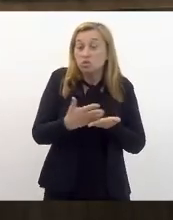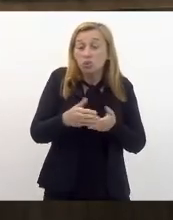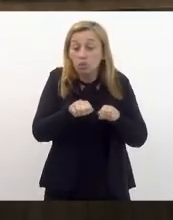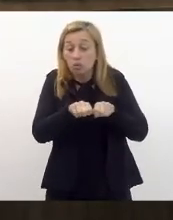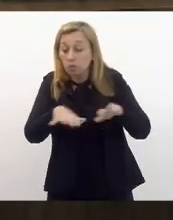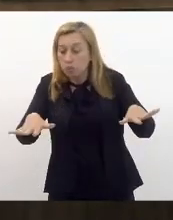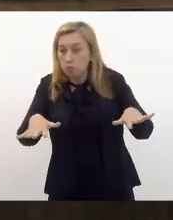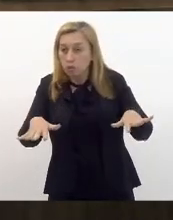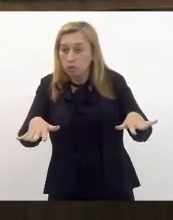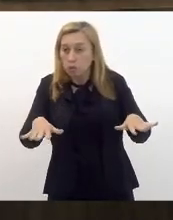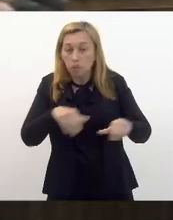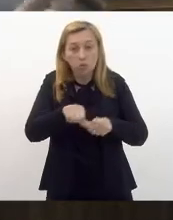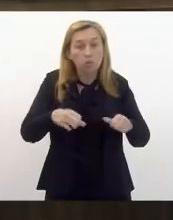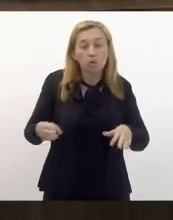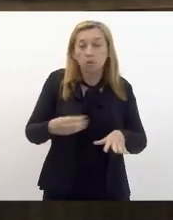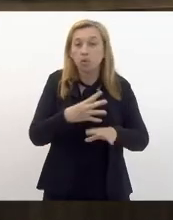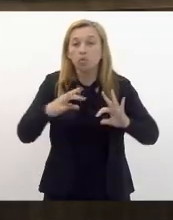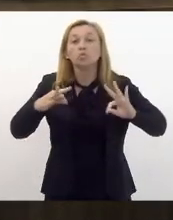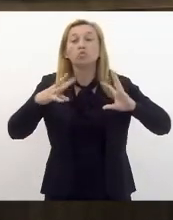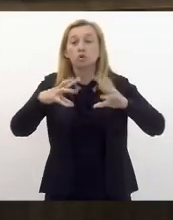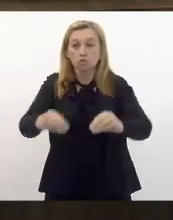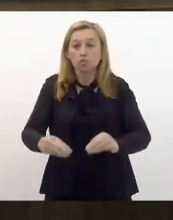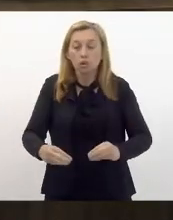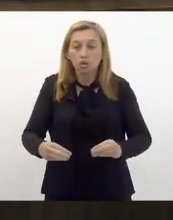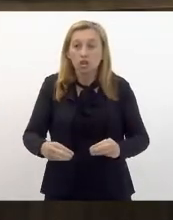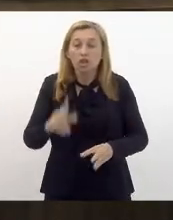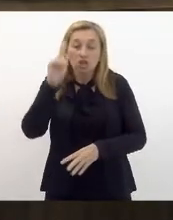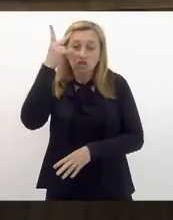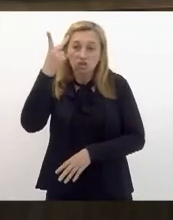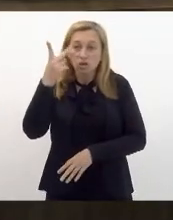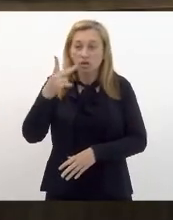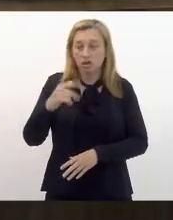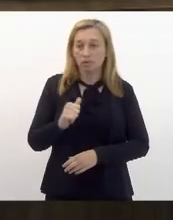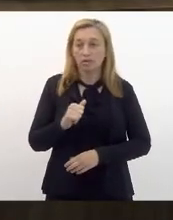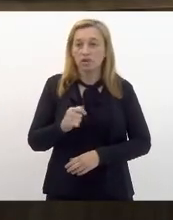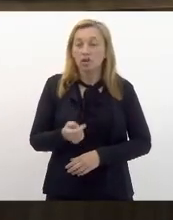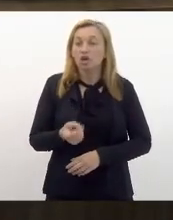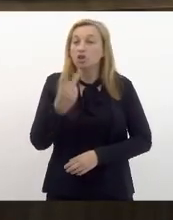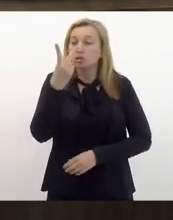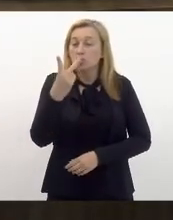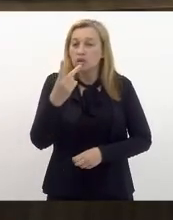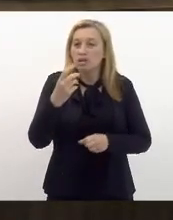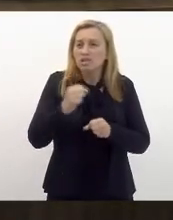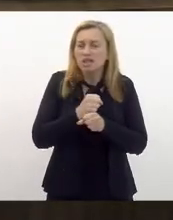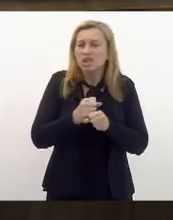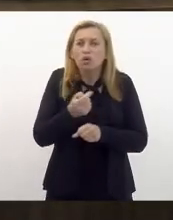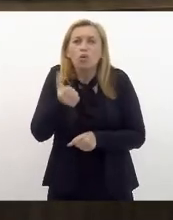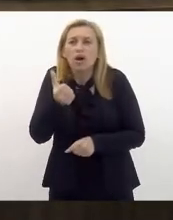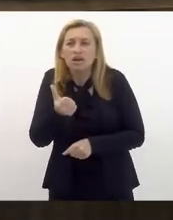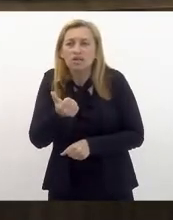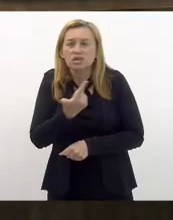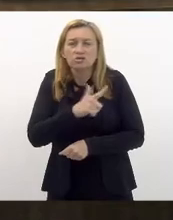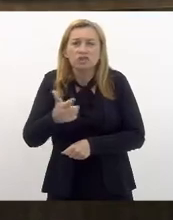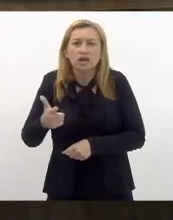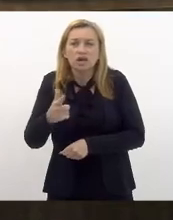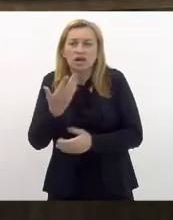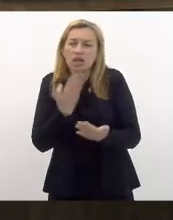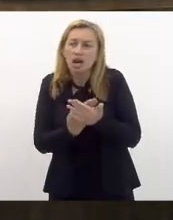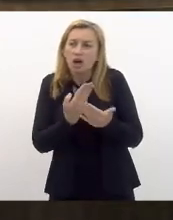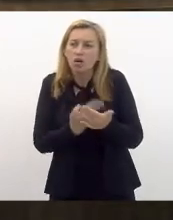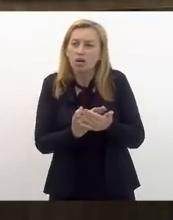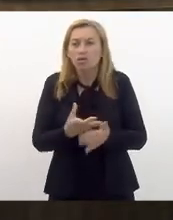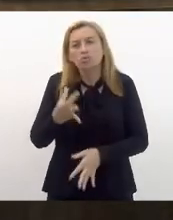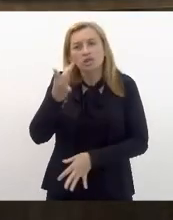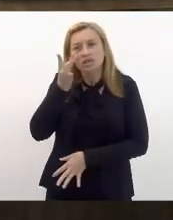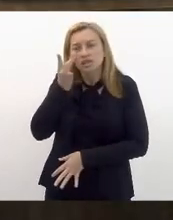pandemia que mudou a história da humanidade os nossos Estudantes estão há quase dois anos sem aulas presenciais tanto na